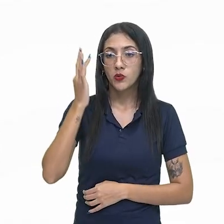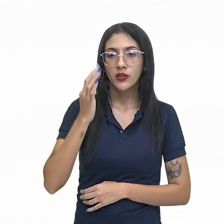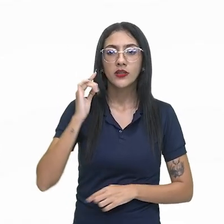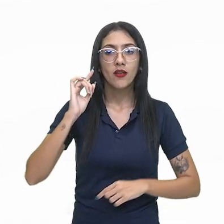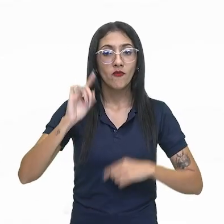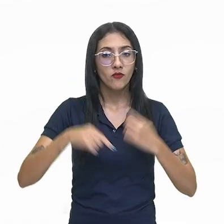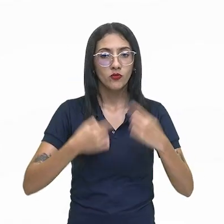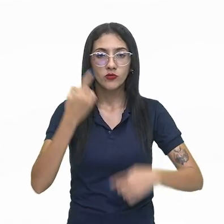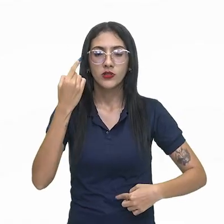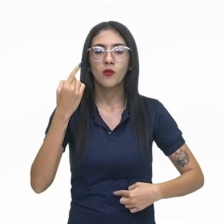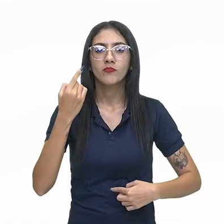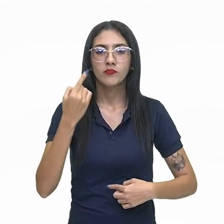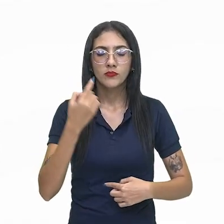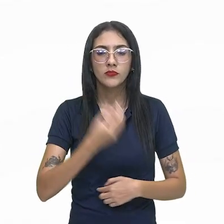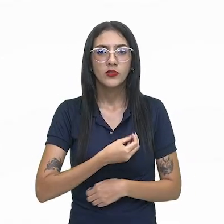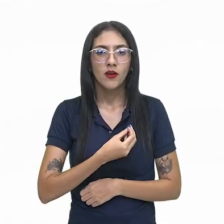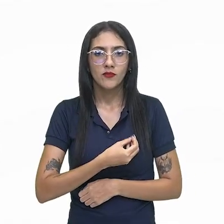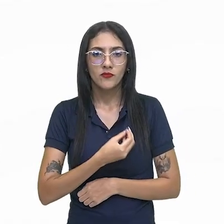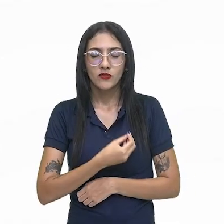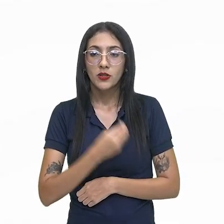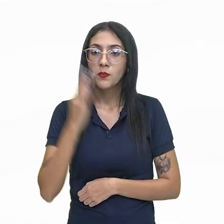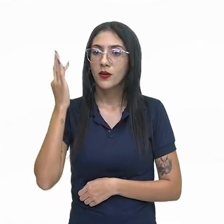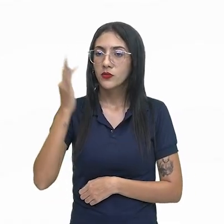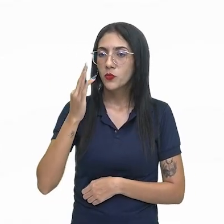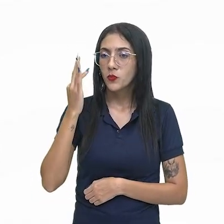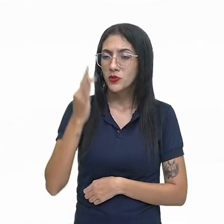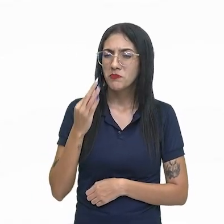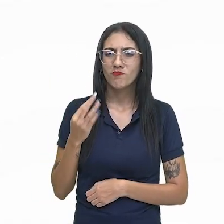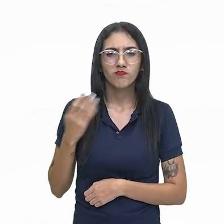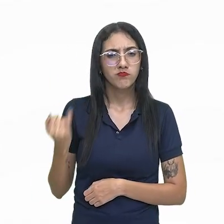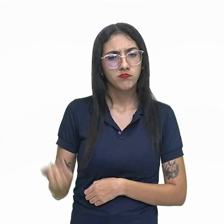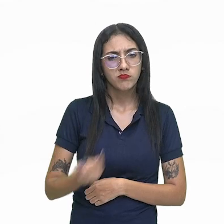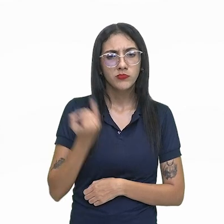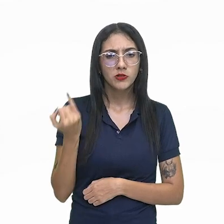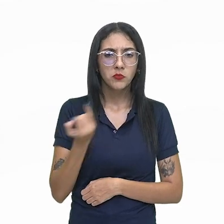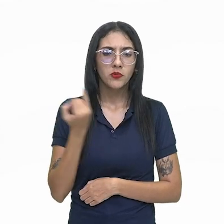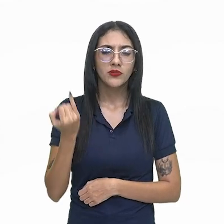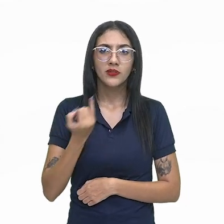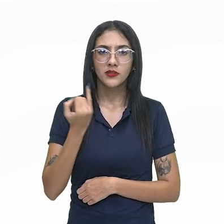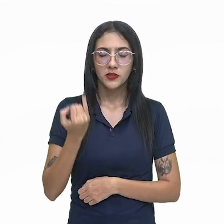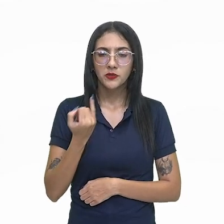né, uma teoria muito importante, né,